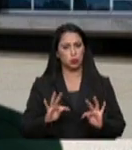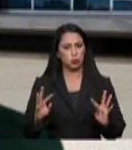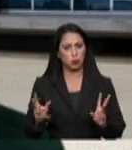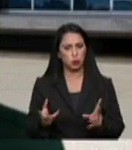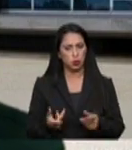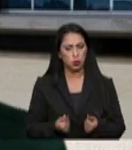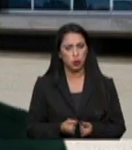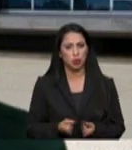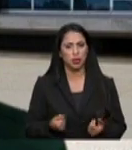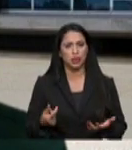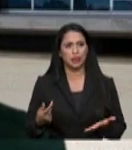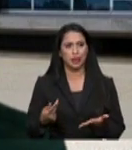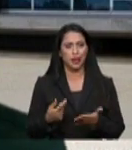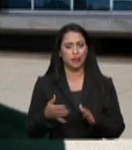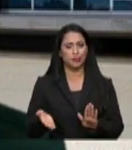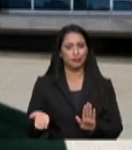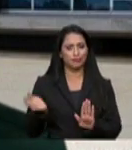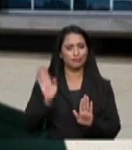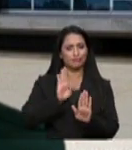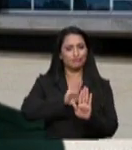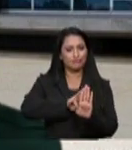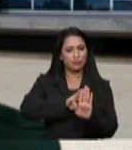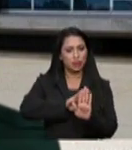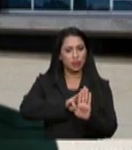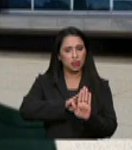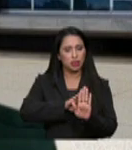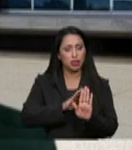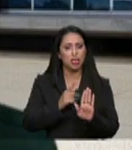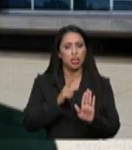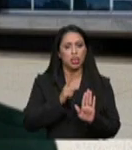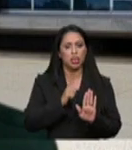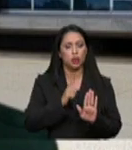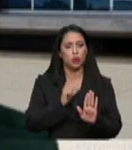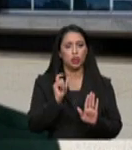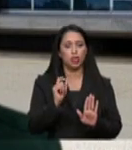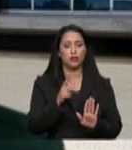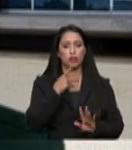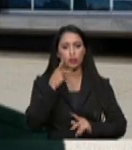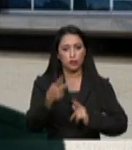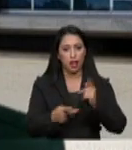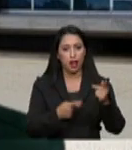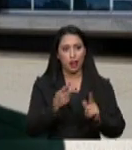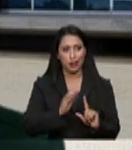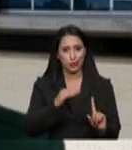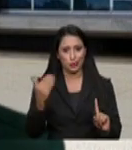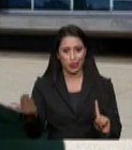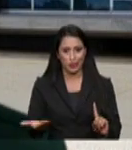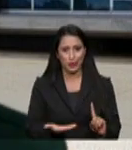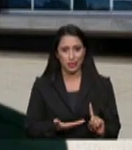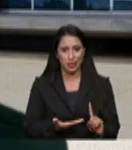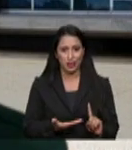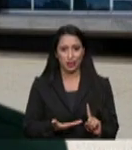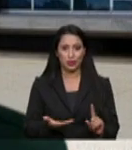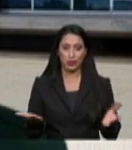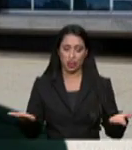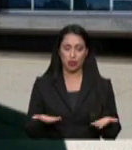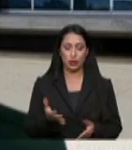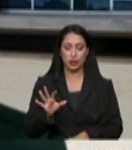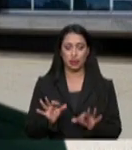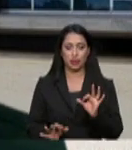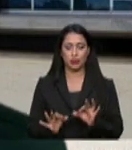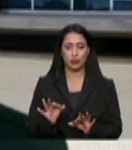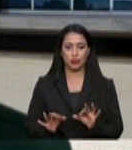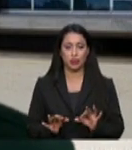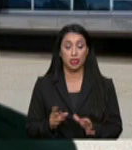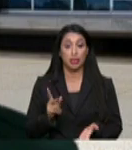que está por detrás do que verbaliza vão o aqui acusar ou em julgamento